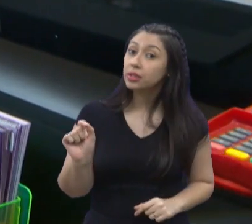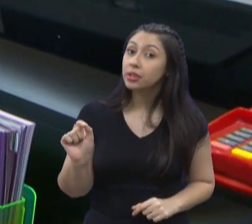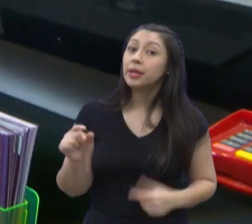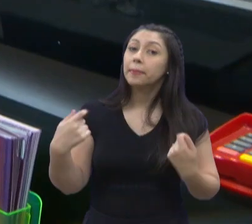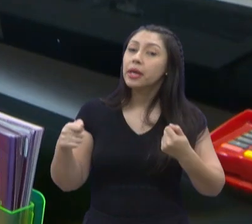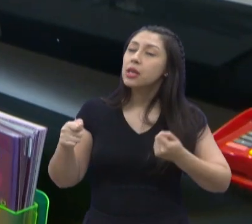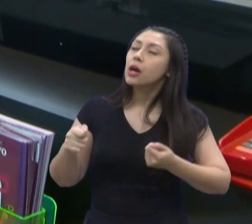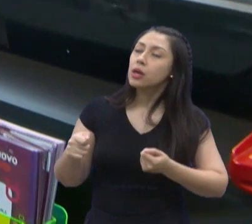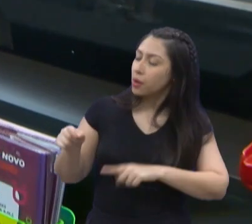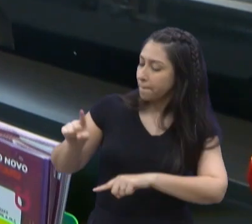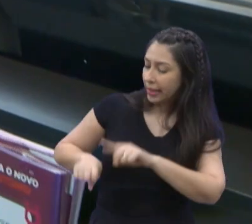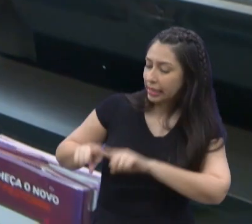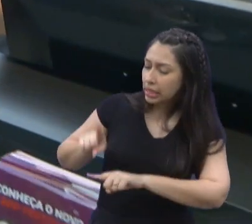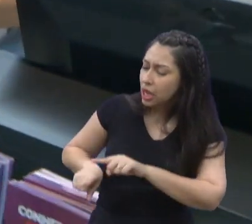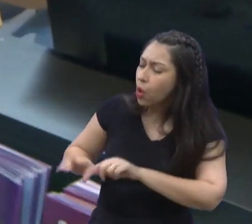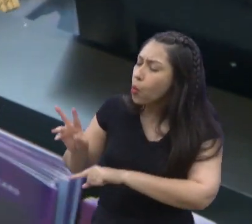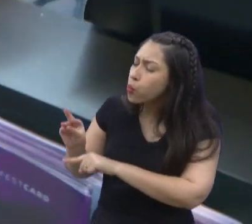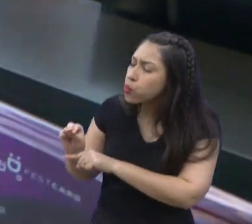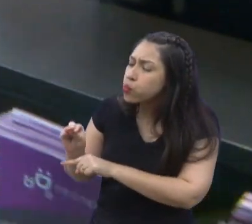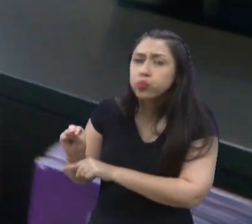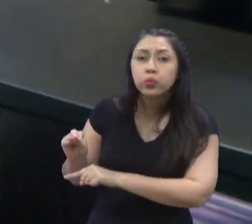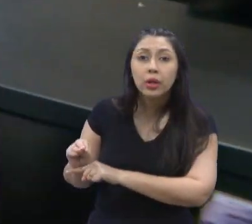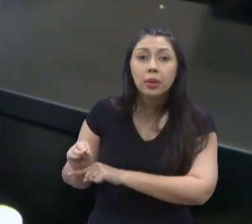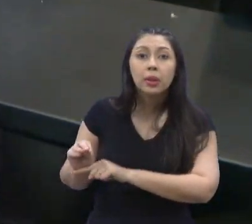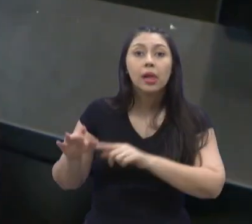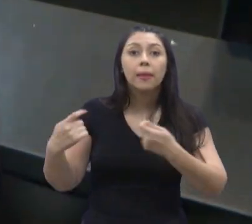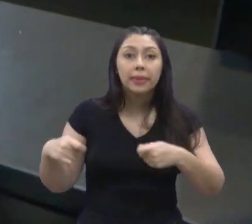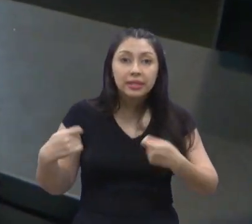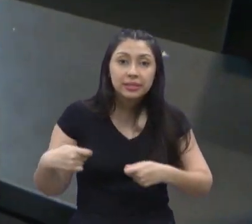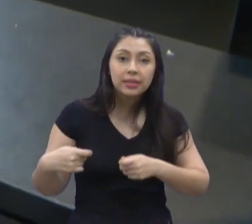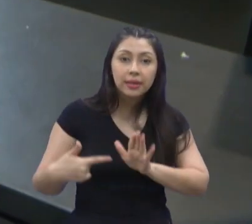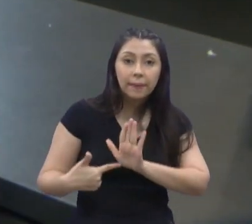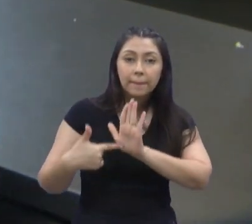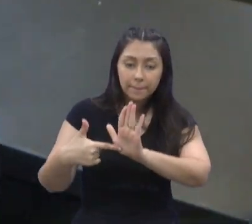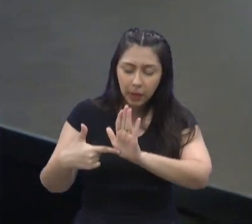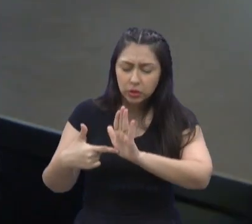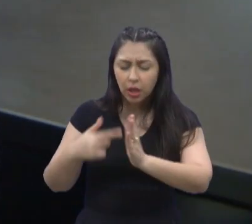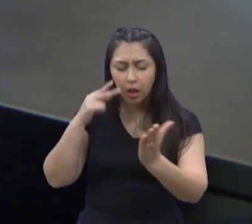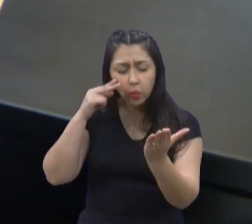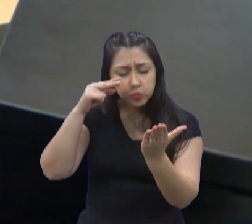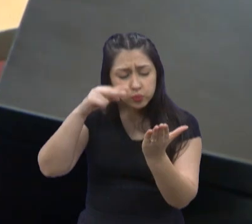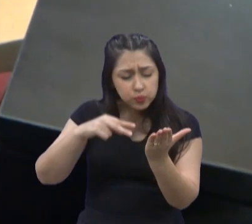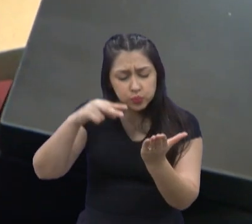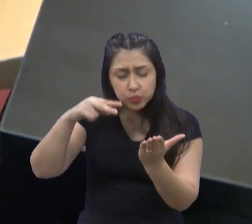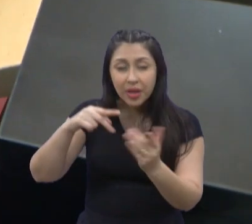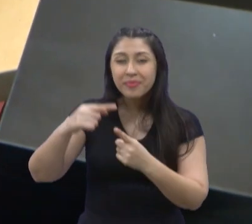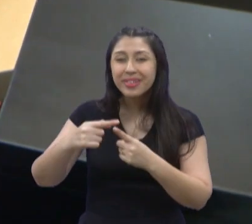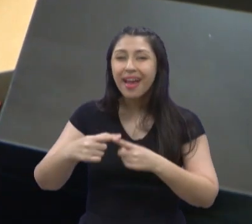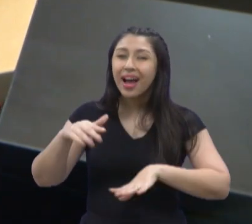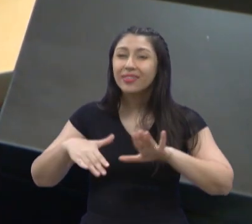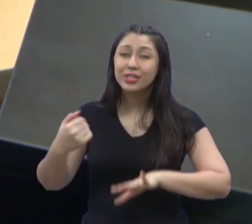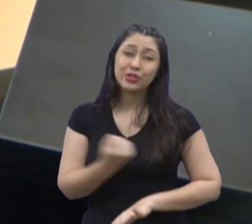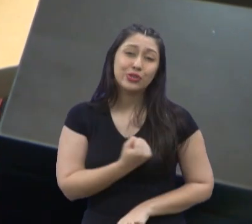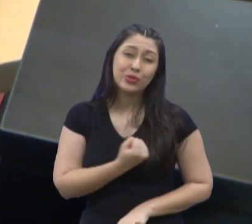com o produto do cliente. A hora que ele chega até o caixa, ele tem que passar por um processo de conferência, porque acontece muito de sair numeração